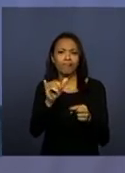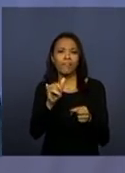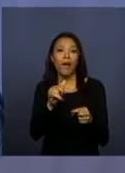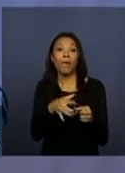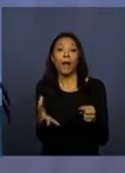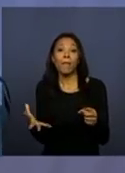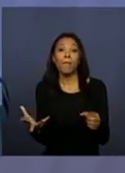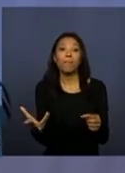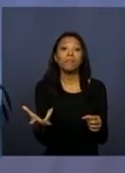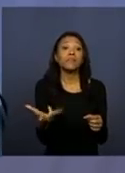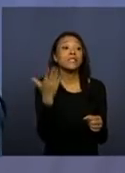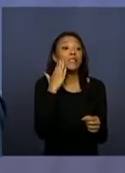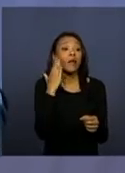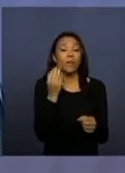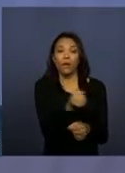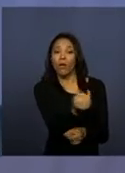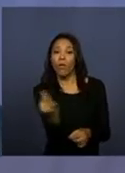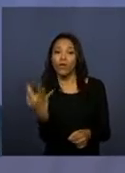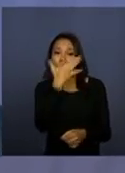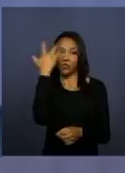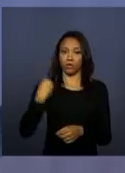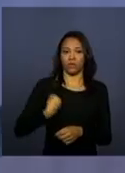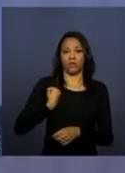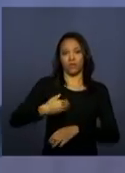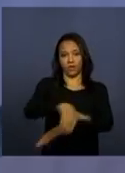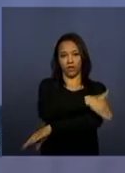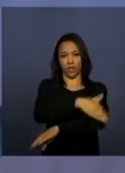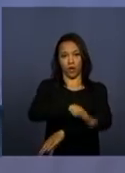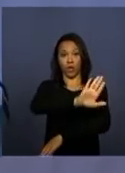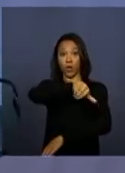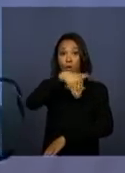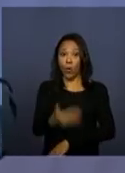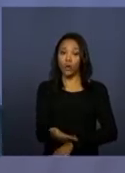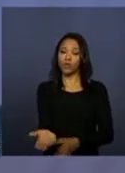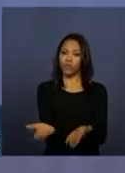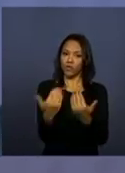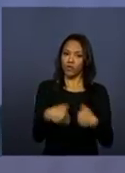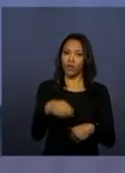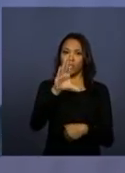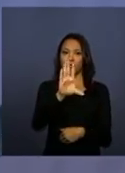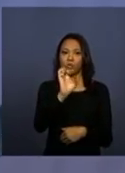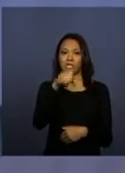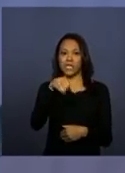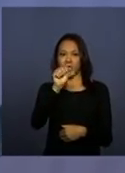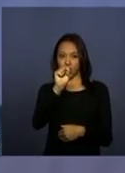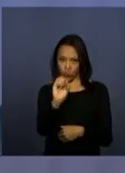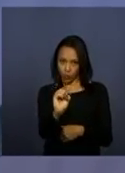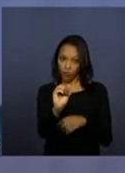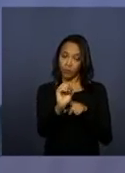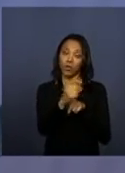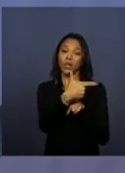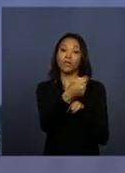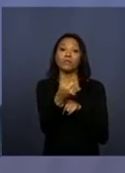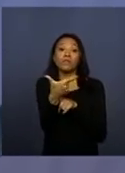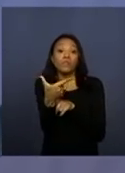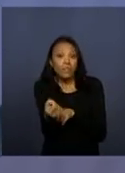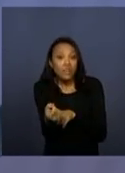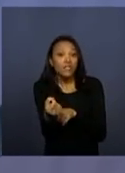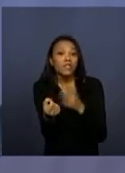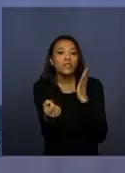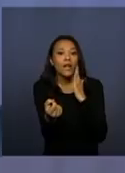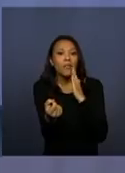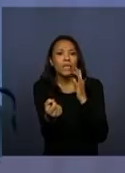da população de rua, para que quando chegar o censo em 2020, nós de